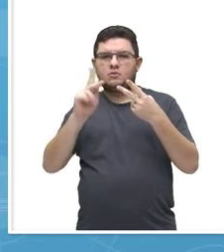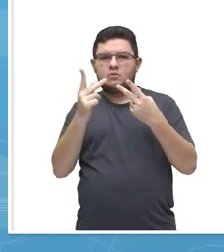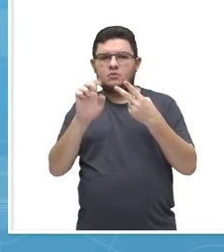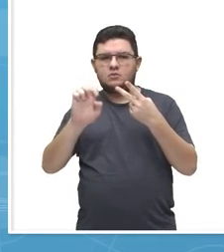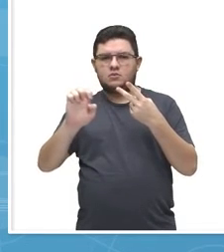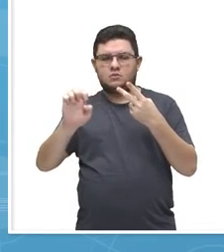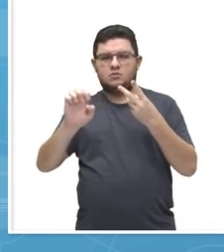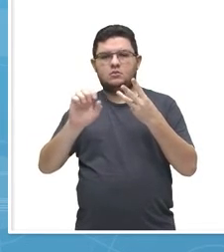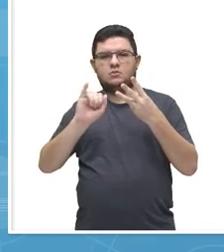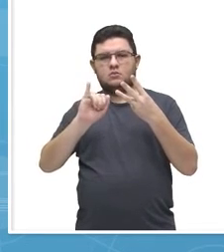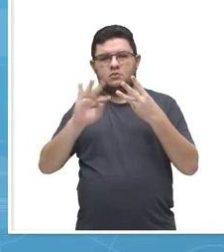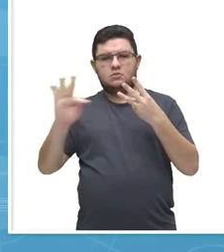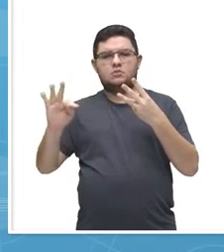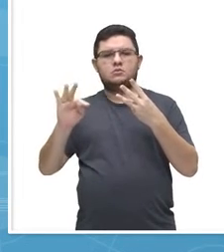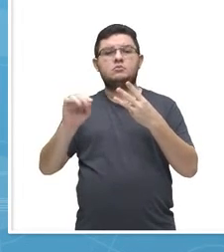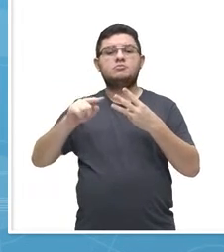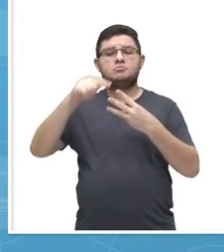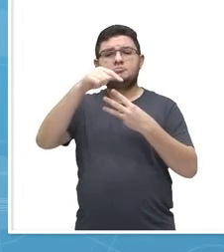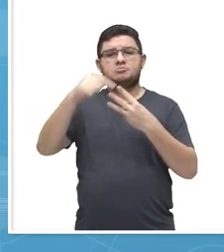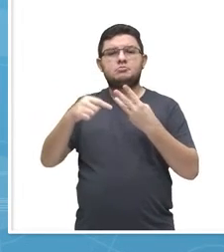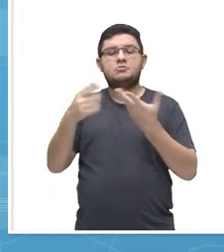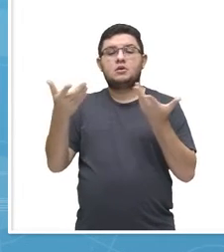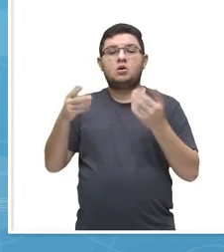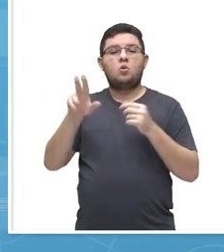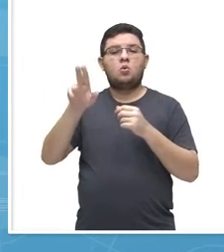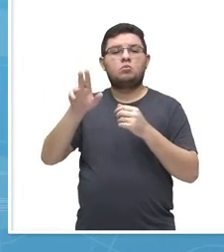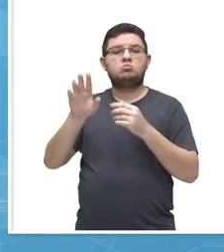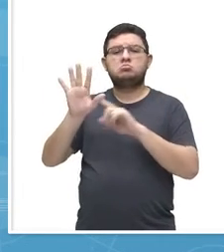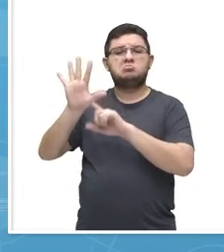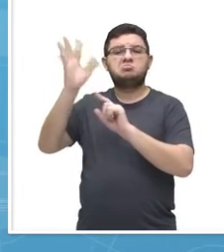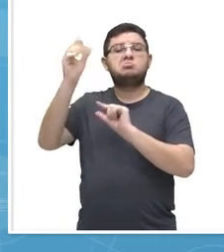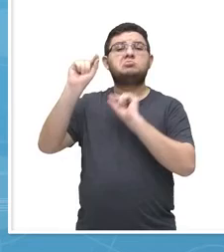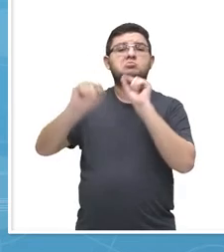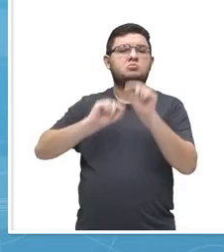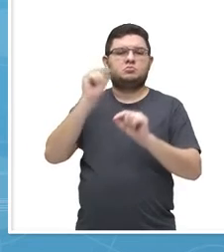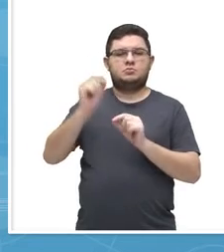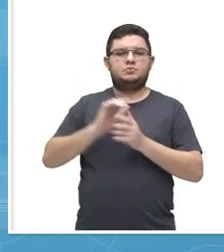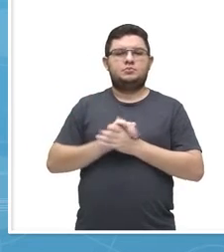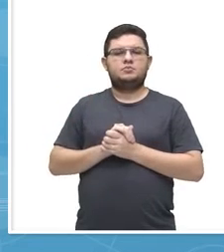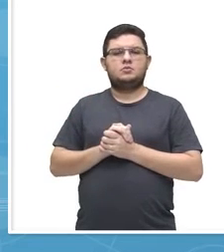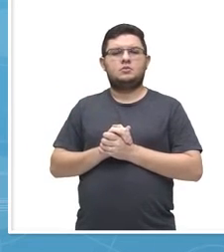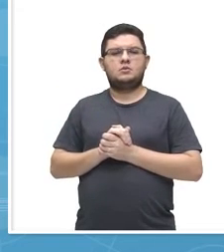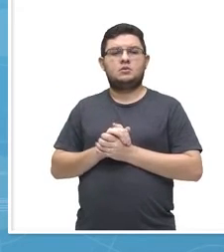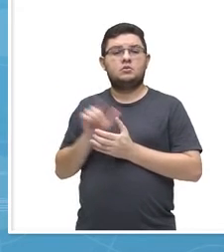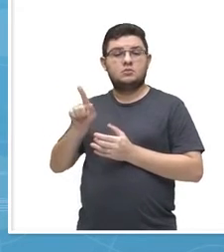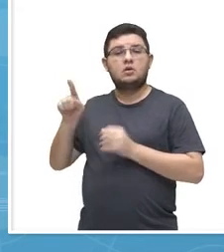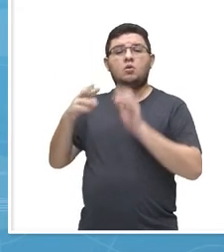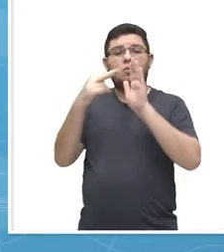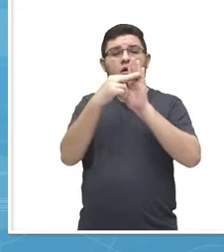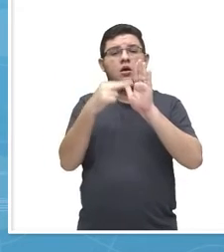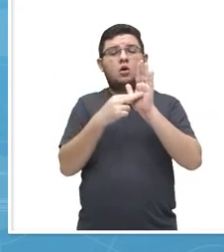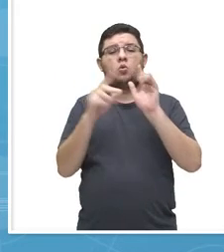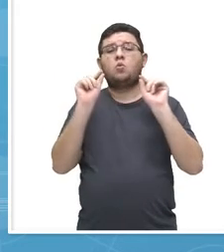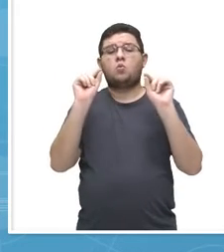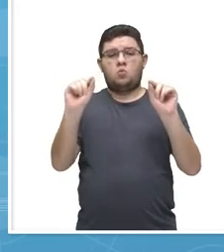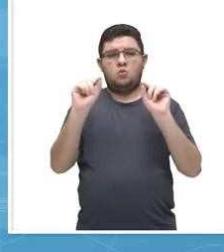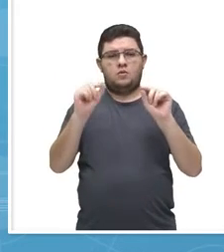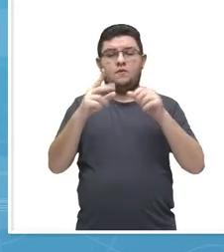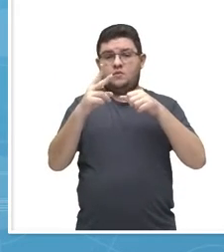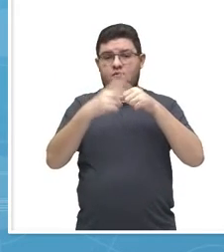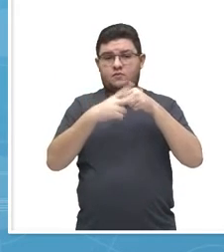do singular do presente simples? Olha só, o verbo sempre, é uma regra geral, termina em S. Olha aqui, ó.